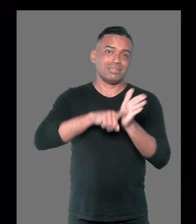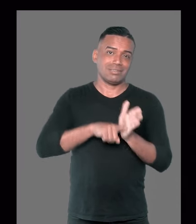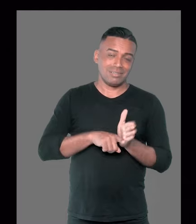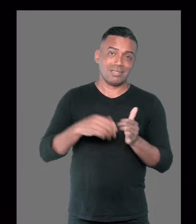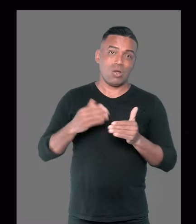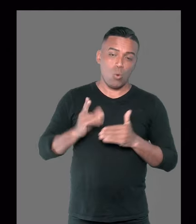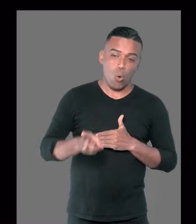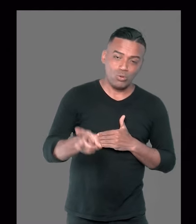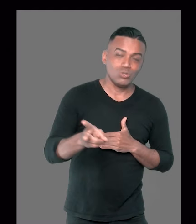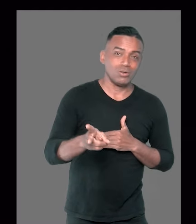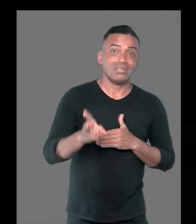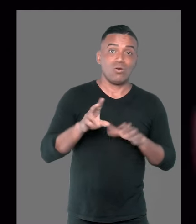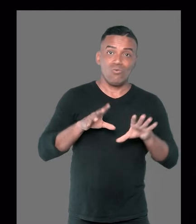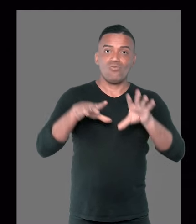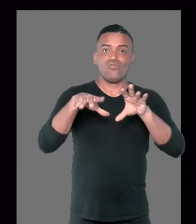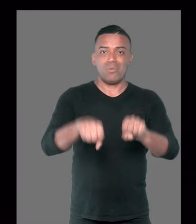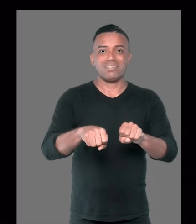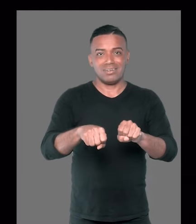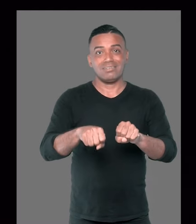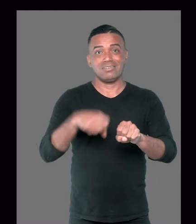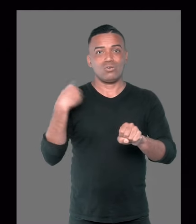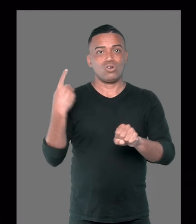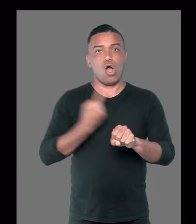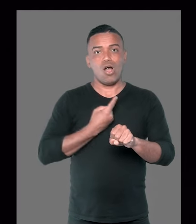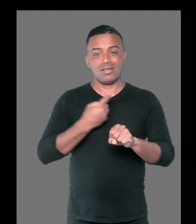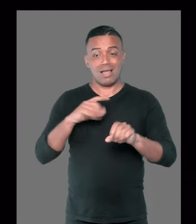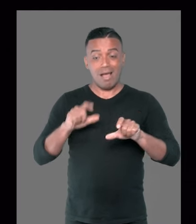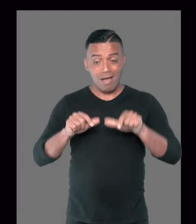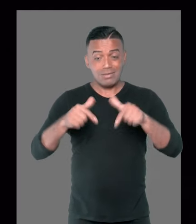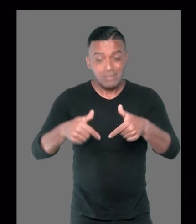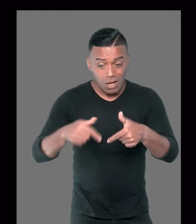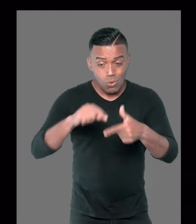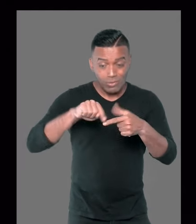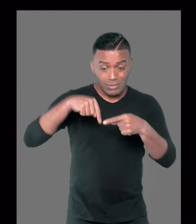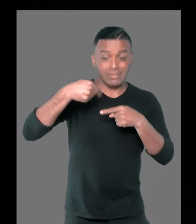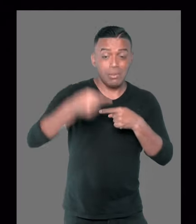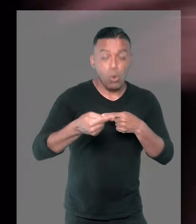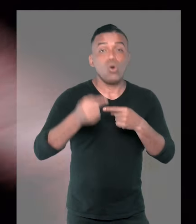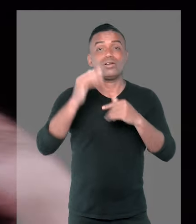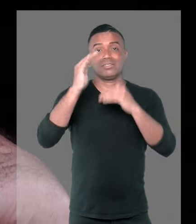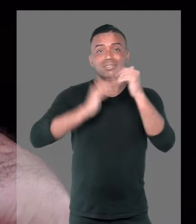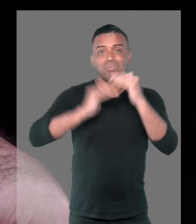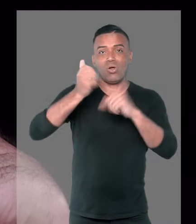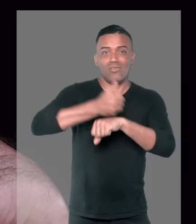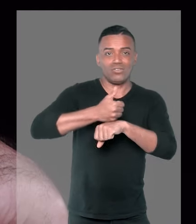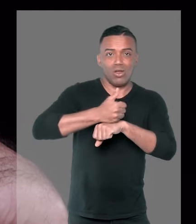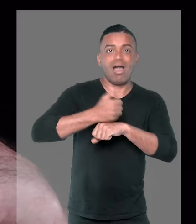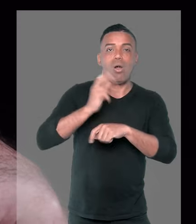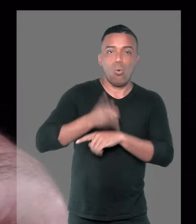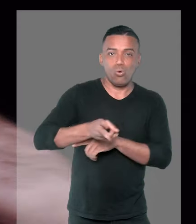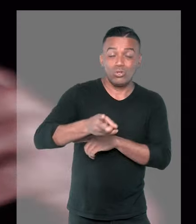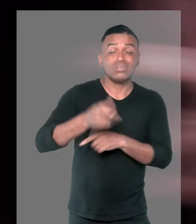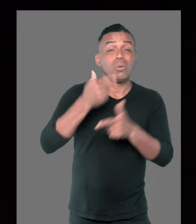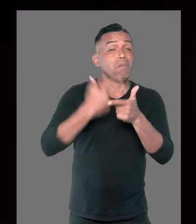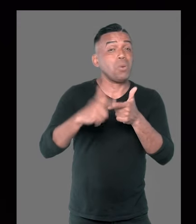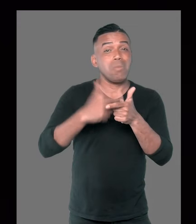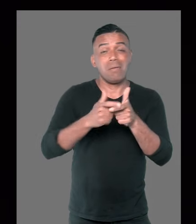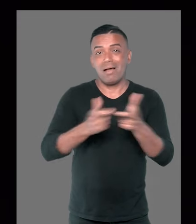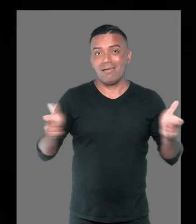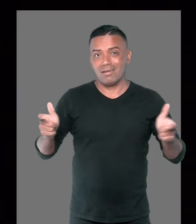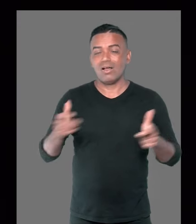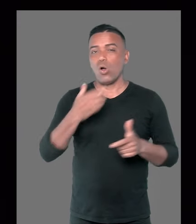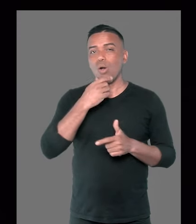do ponto de vista de formação e a nossa performance depois da formação como carreira nos mercados a gente tem um mega problema né que Douglas